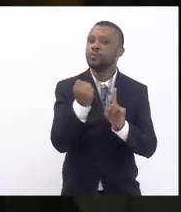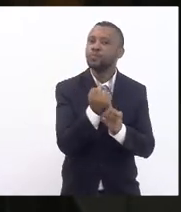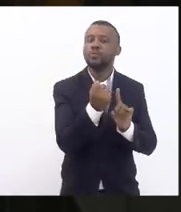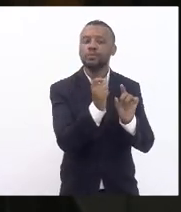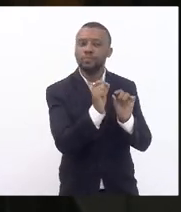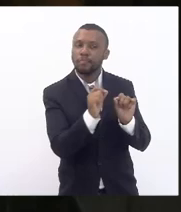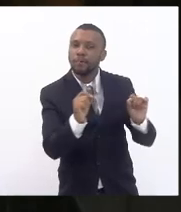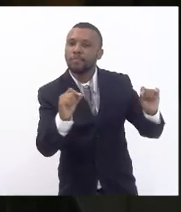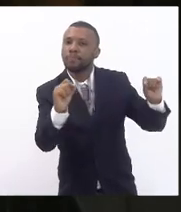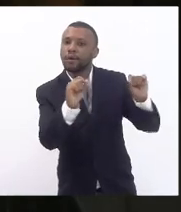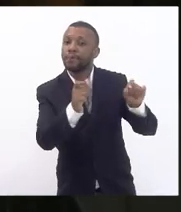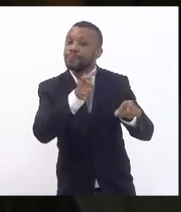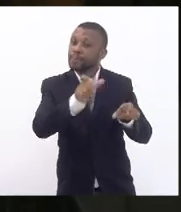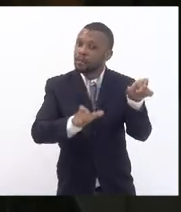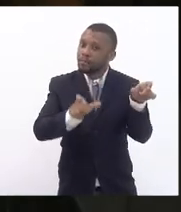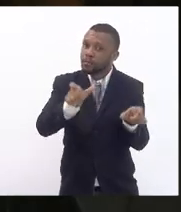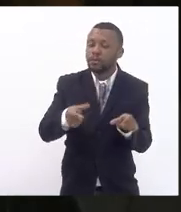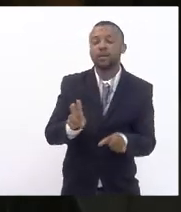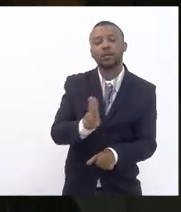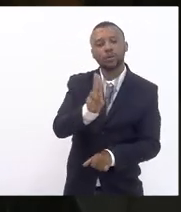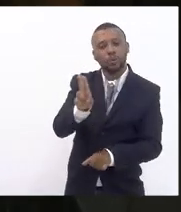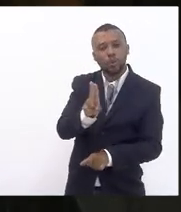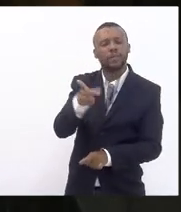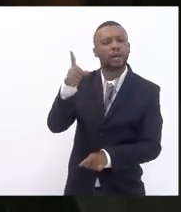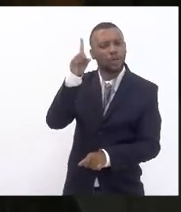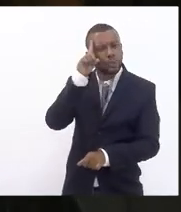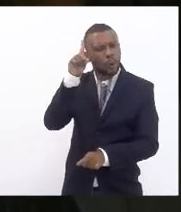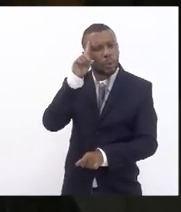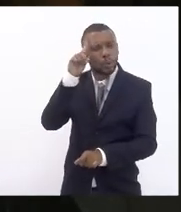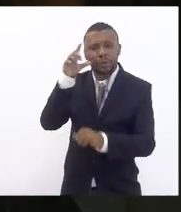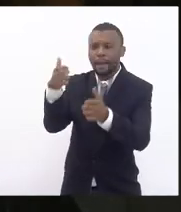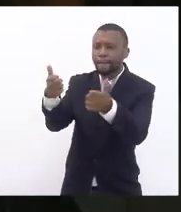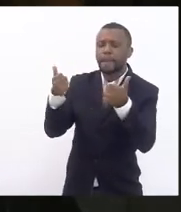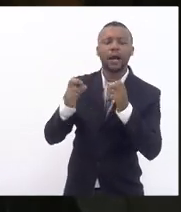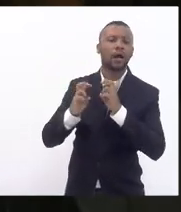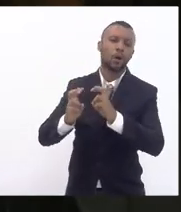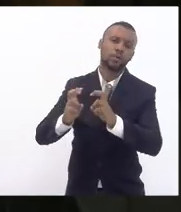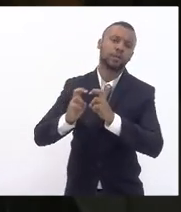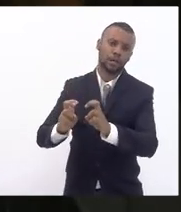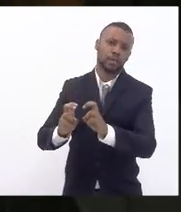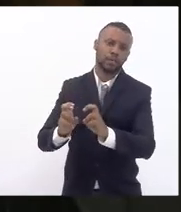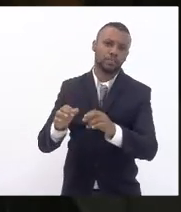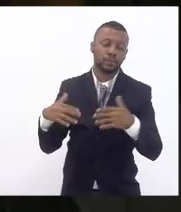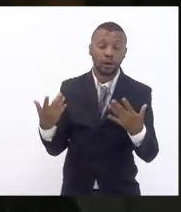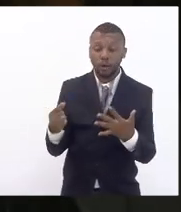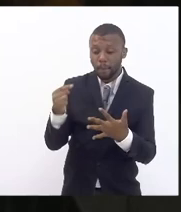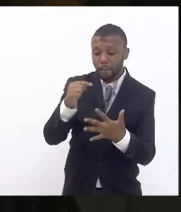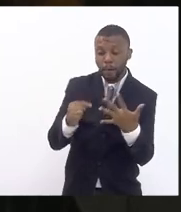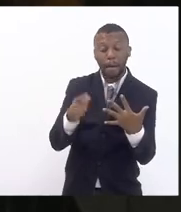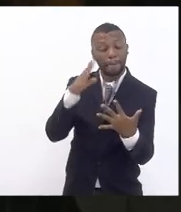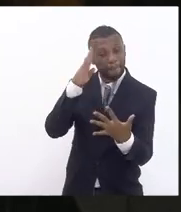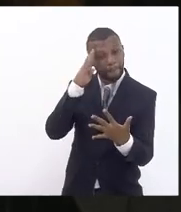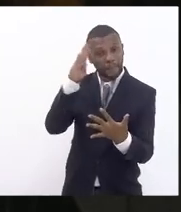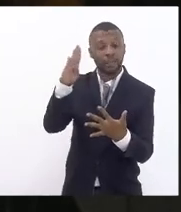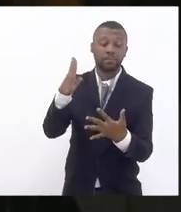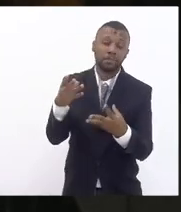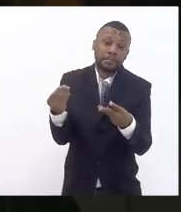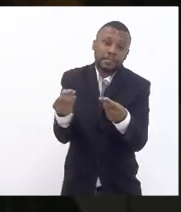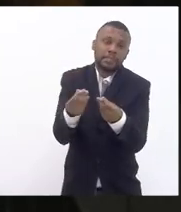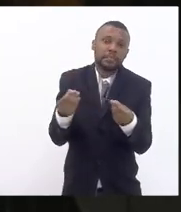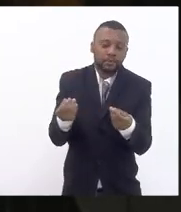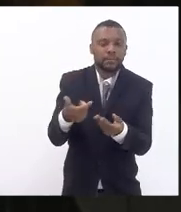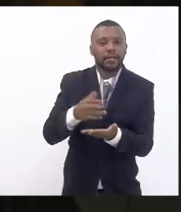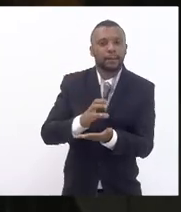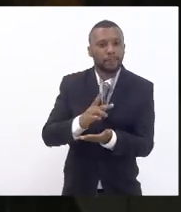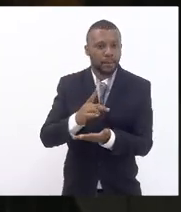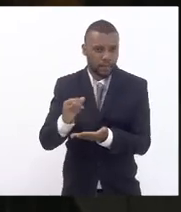caso, do usuário que faz o uso cotidiano do transporte ferroviário. Então, são os pontos mais sensíveis da CPI que eu queria aqui